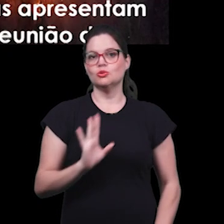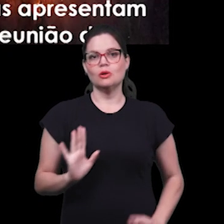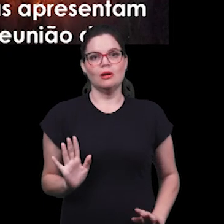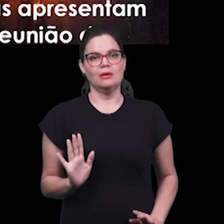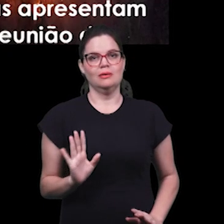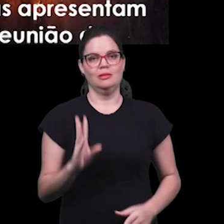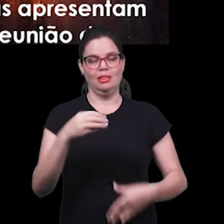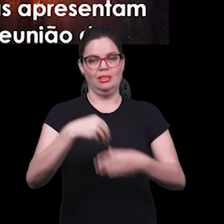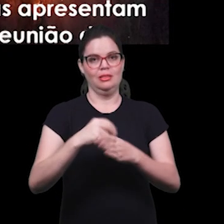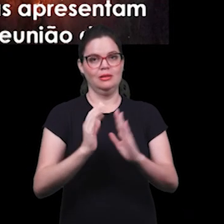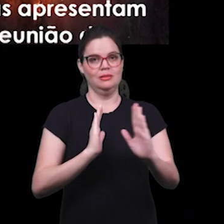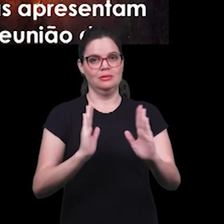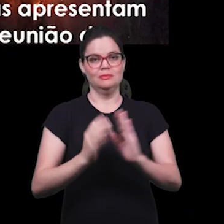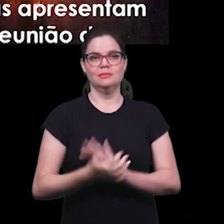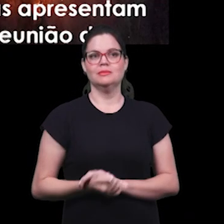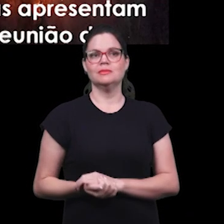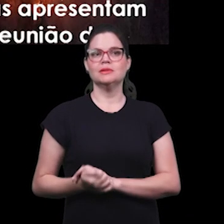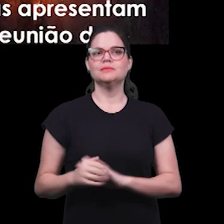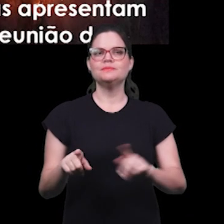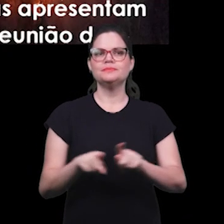O próximo, nós vamos ver o seguinte,